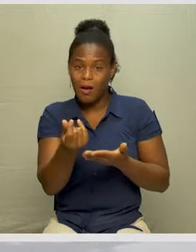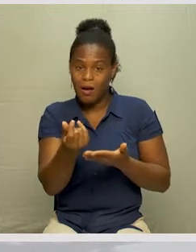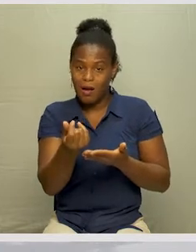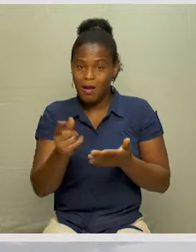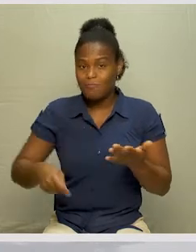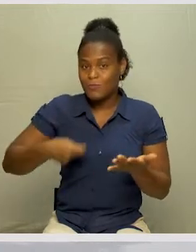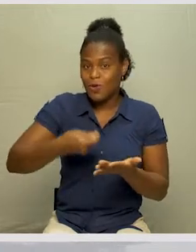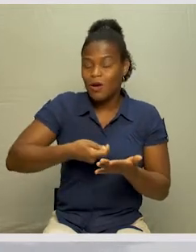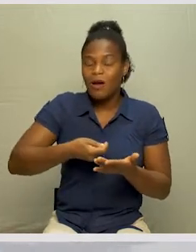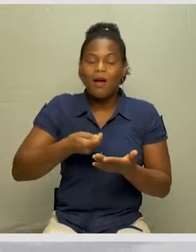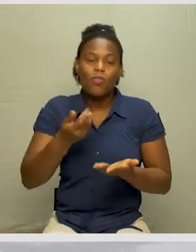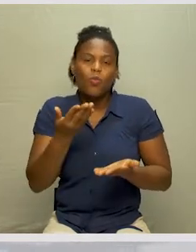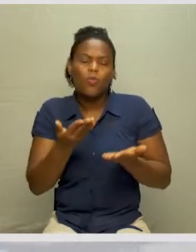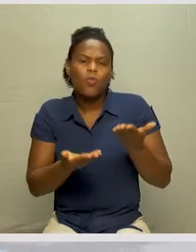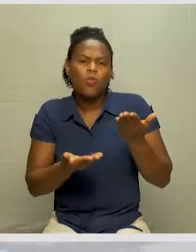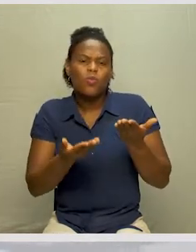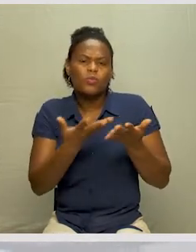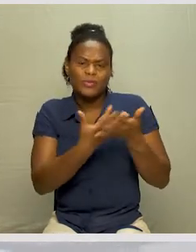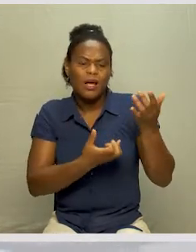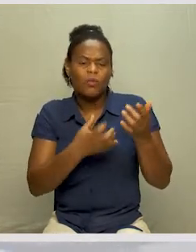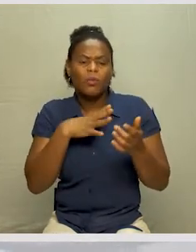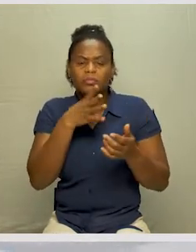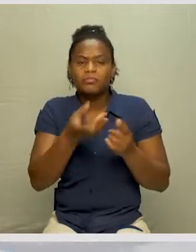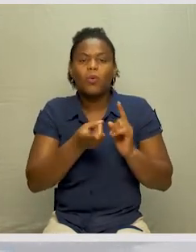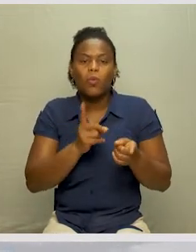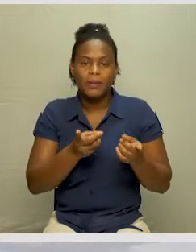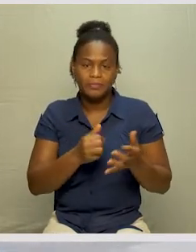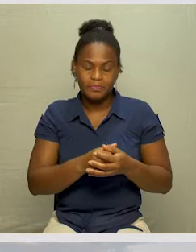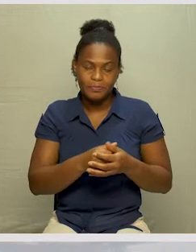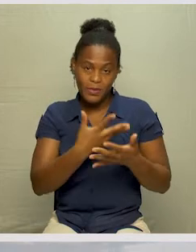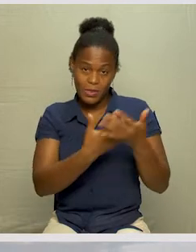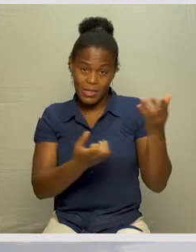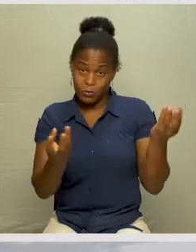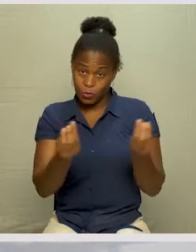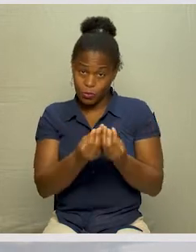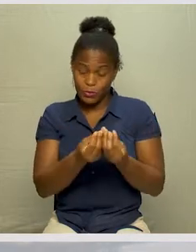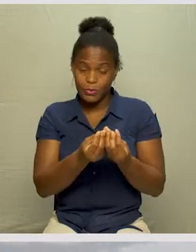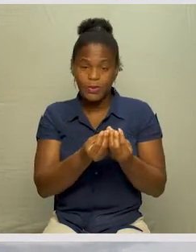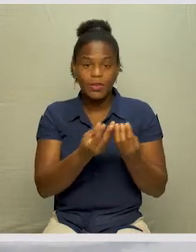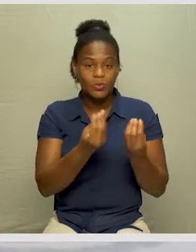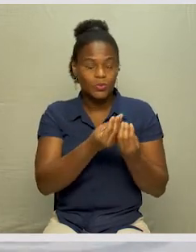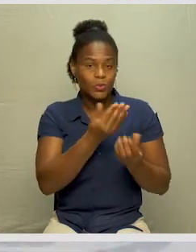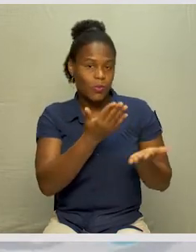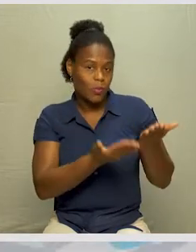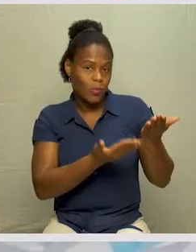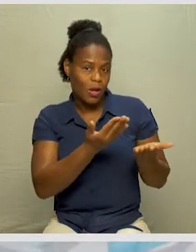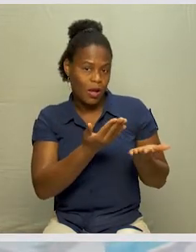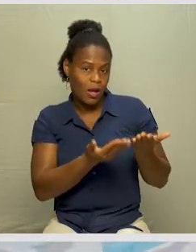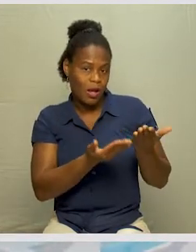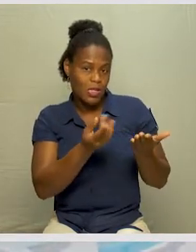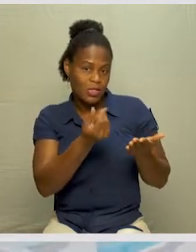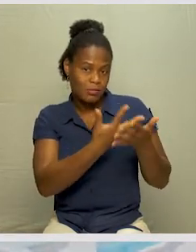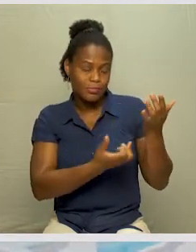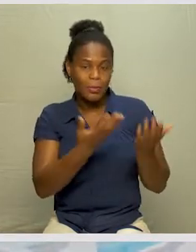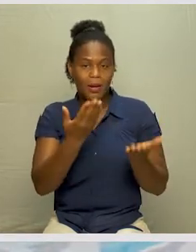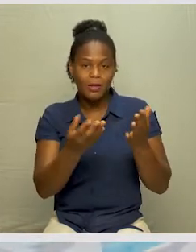e o que esse saldo significa. Esse saldo conjunto, ao juntar o saldo da balança corrente com o